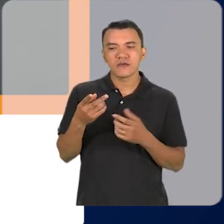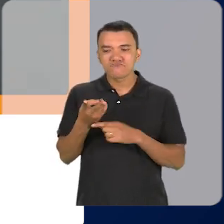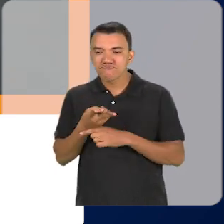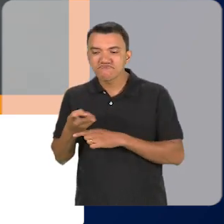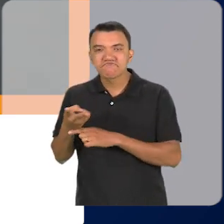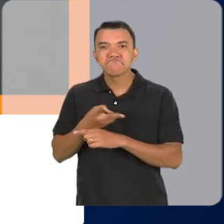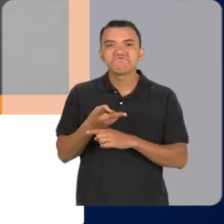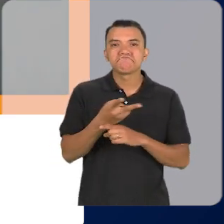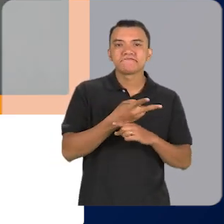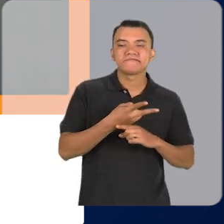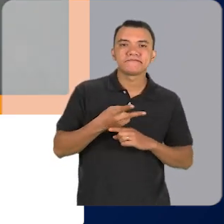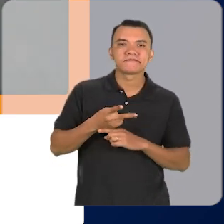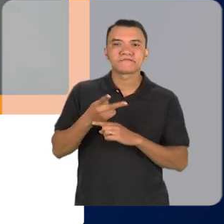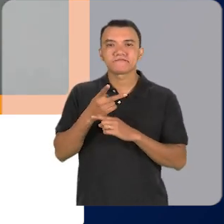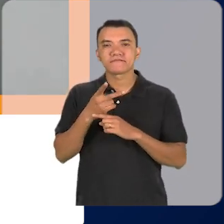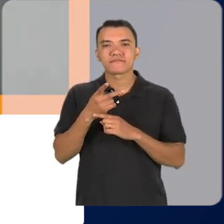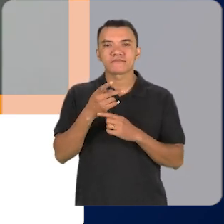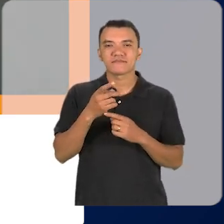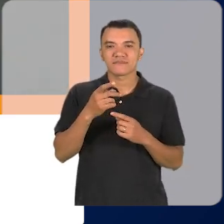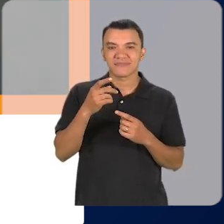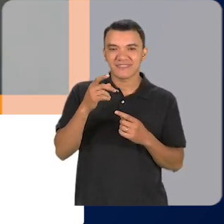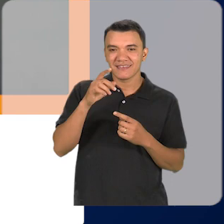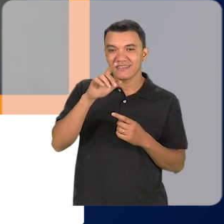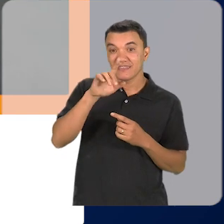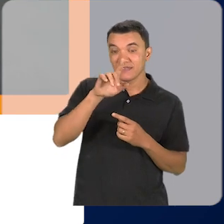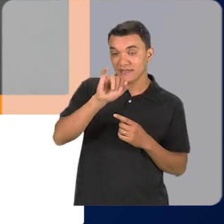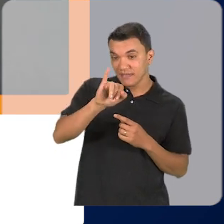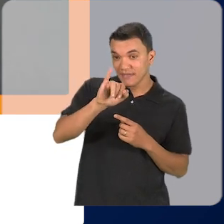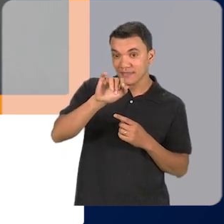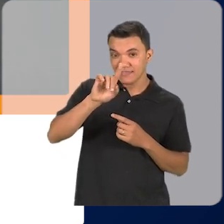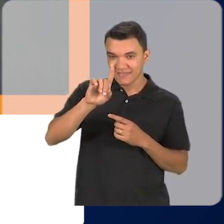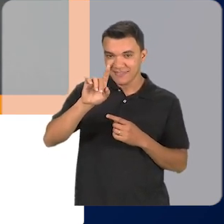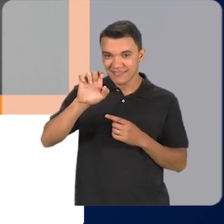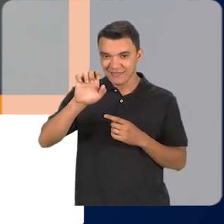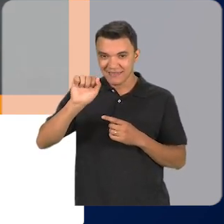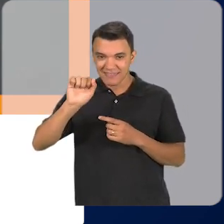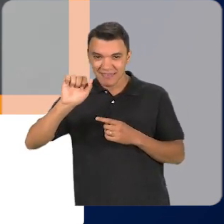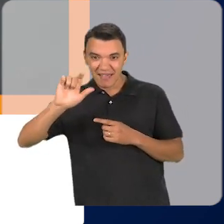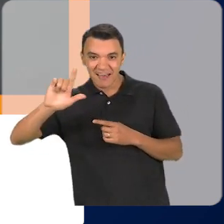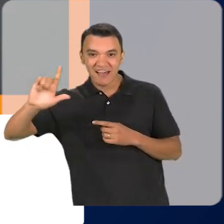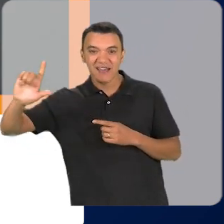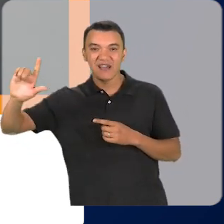né, o ideal, né, quando ele fala ideal,